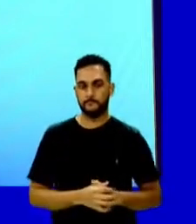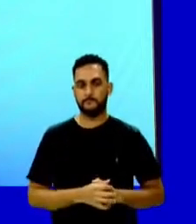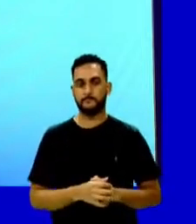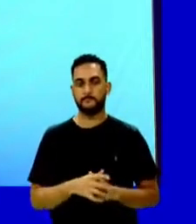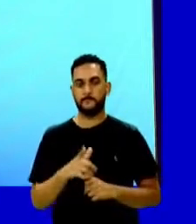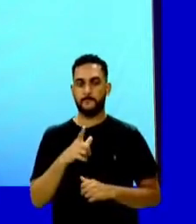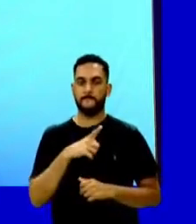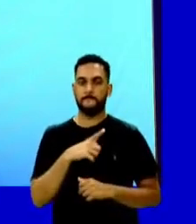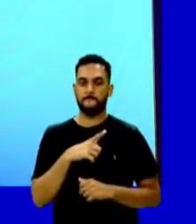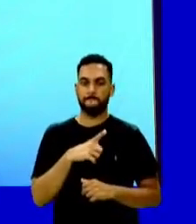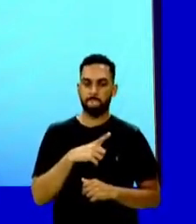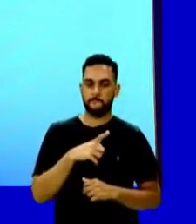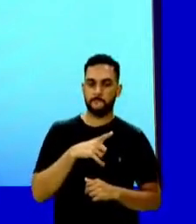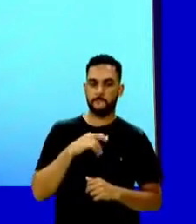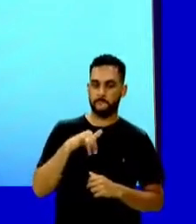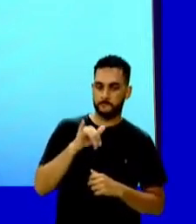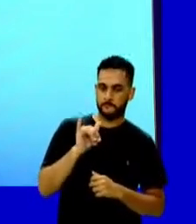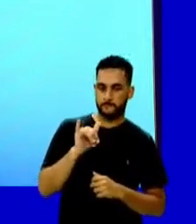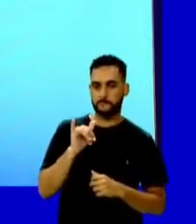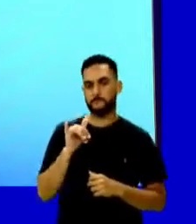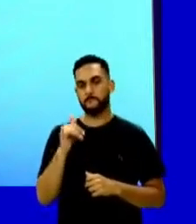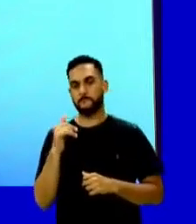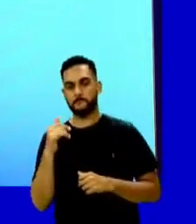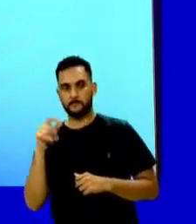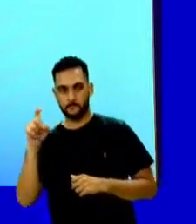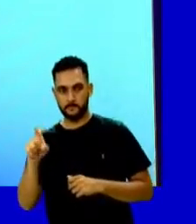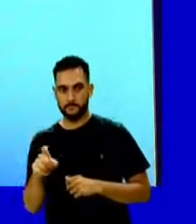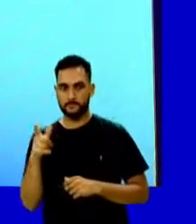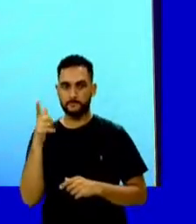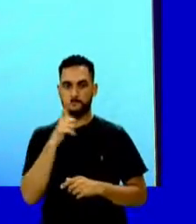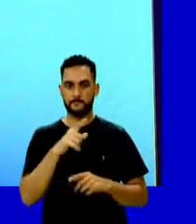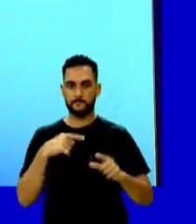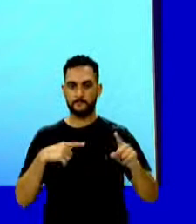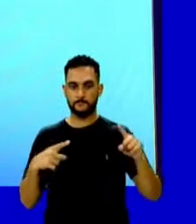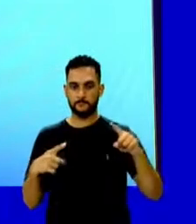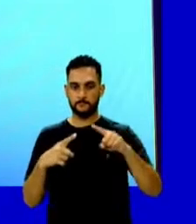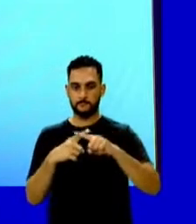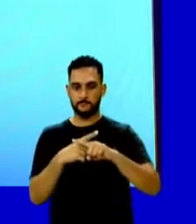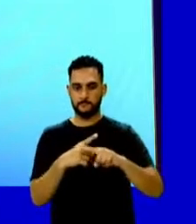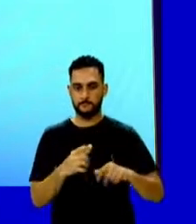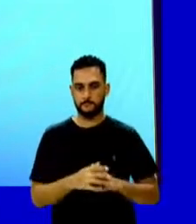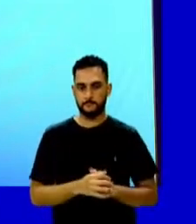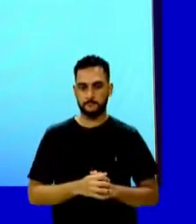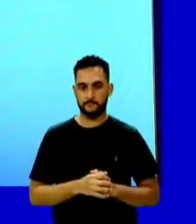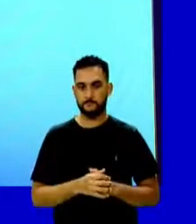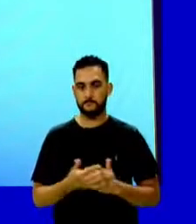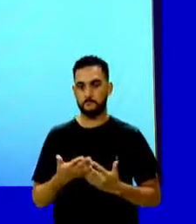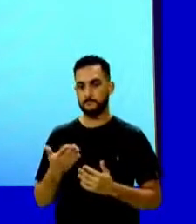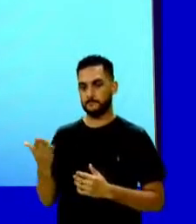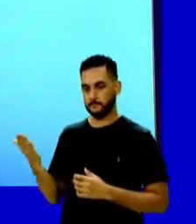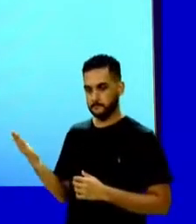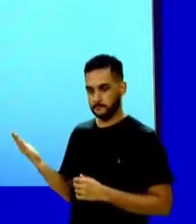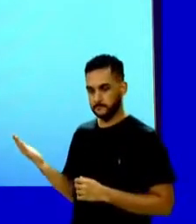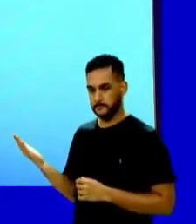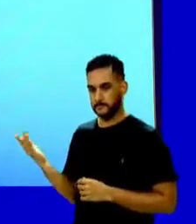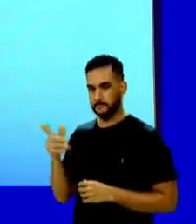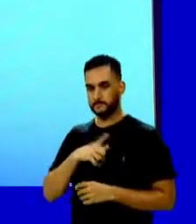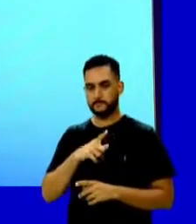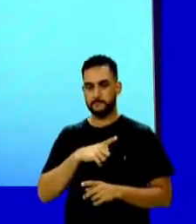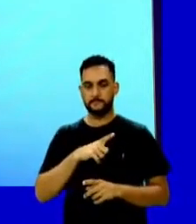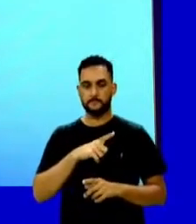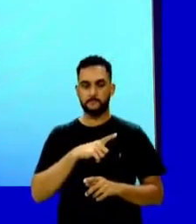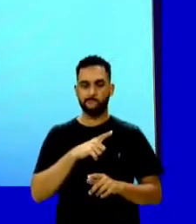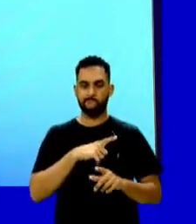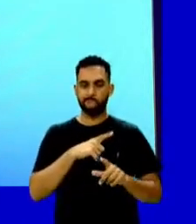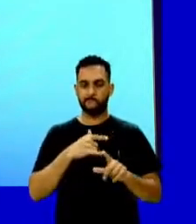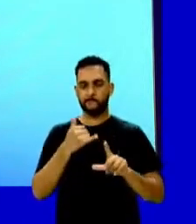e o valor em Y essas retas se interceptam é um é bem agora a gente tem a representação gráfica aqui né